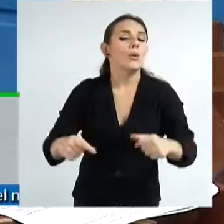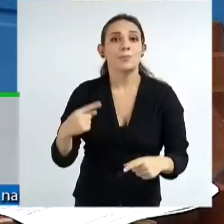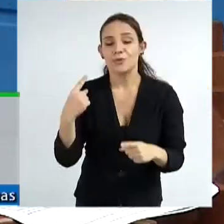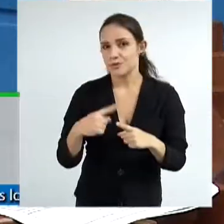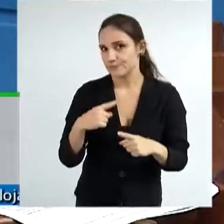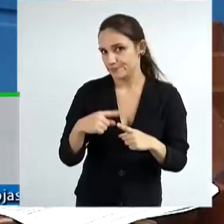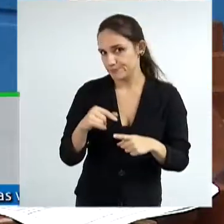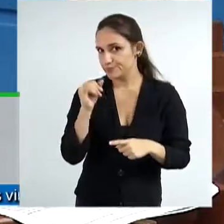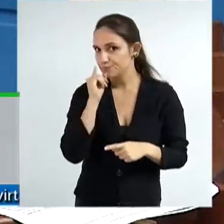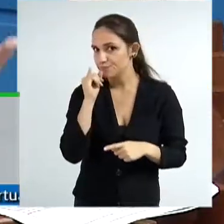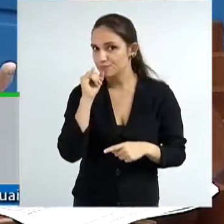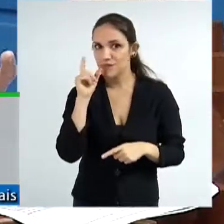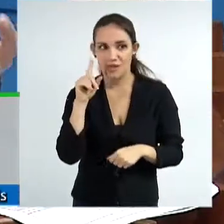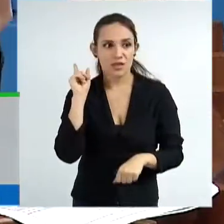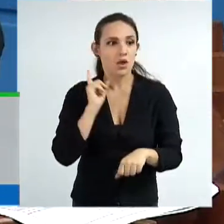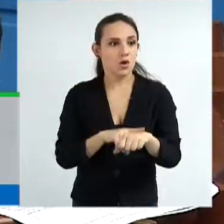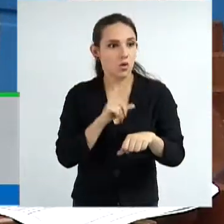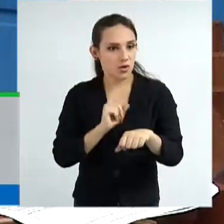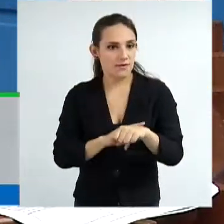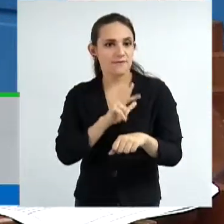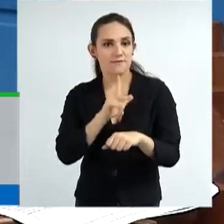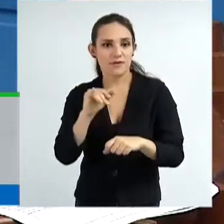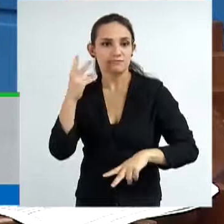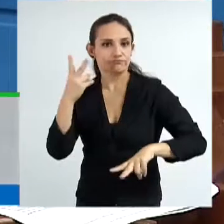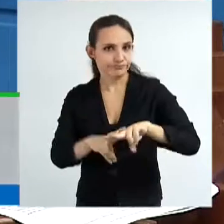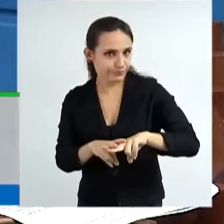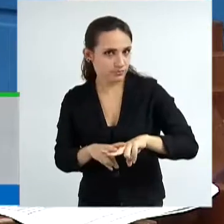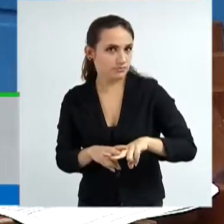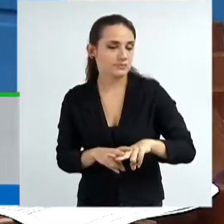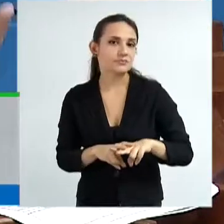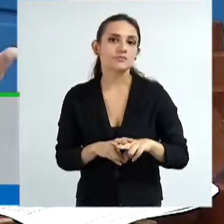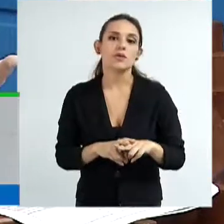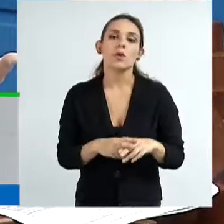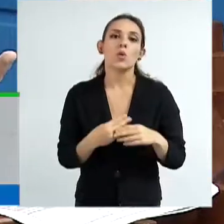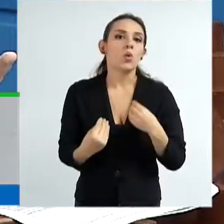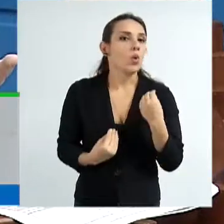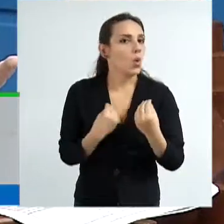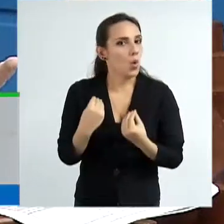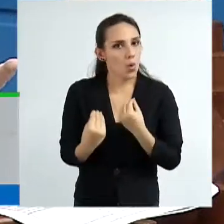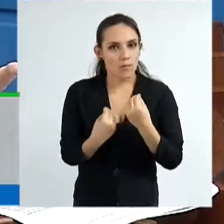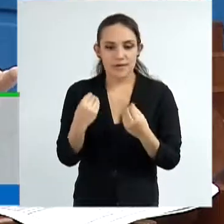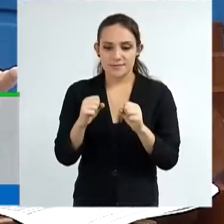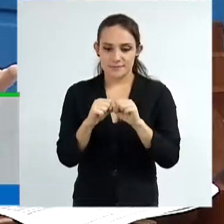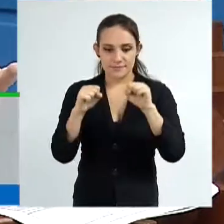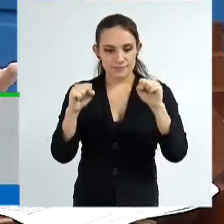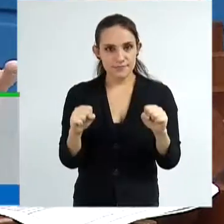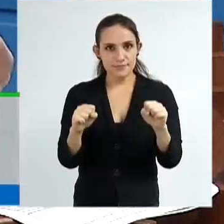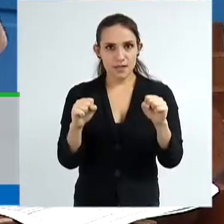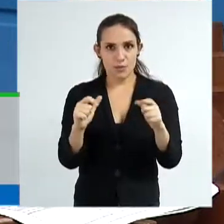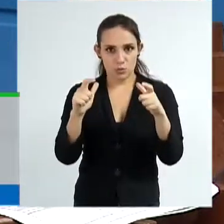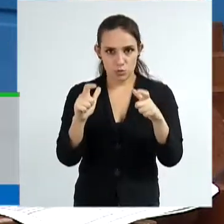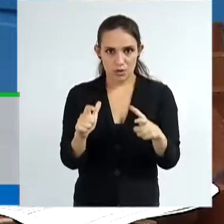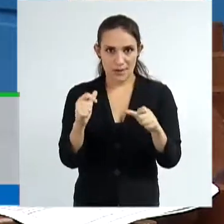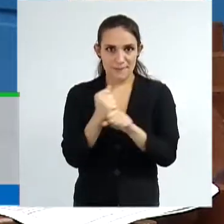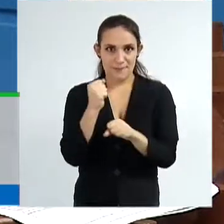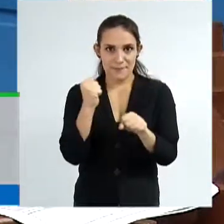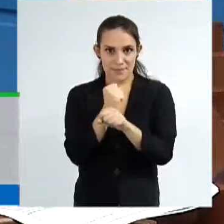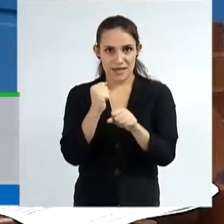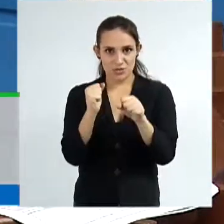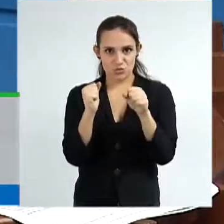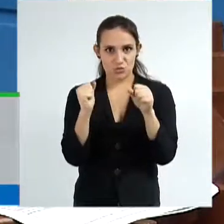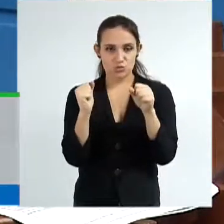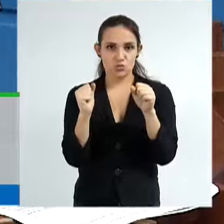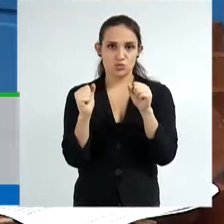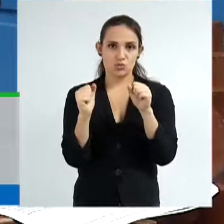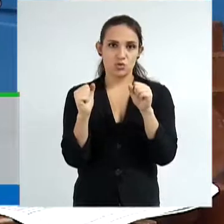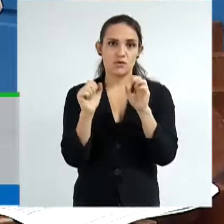questão da execução penal no Brasil, das condições do sistema penitenciário brasileiro, na